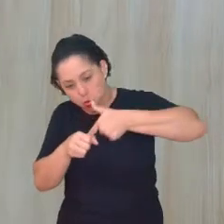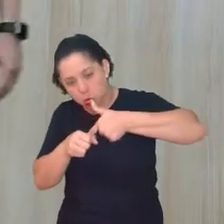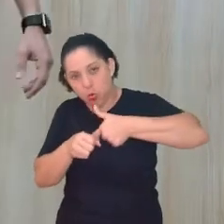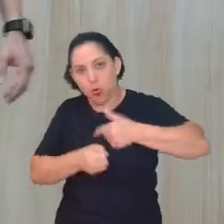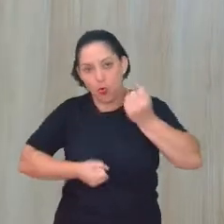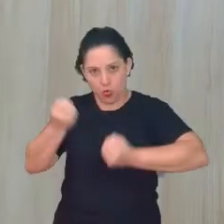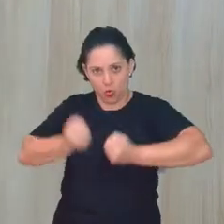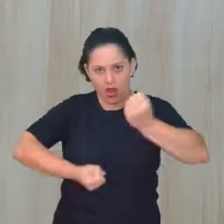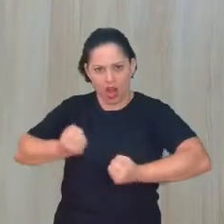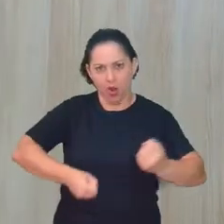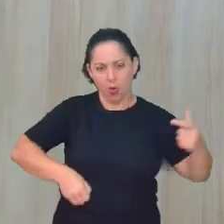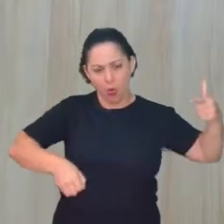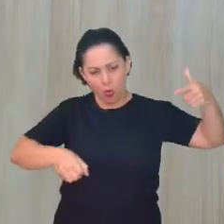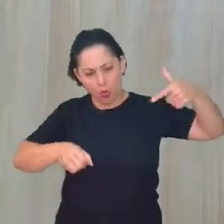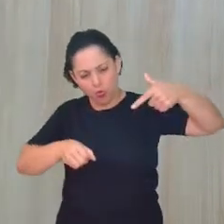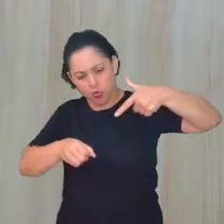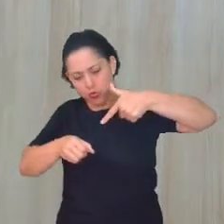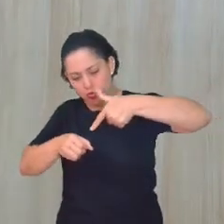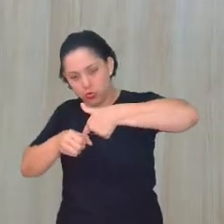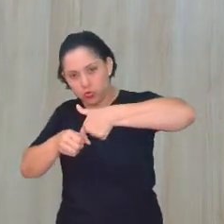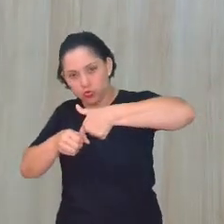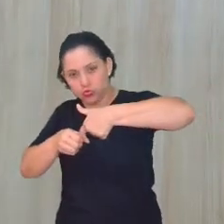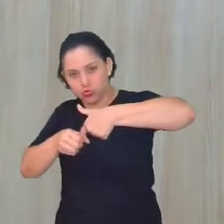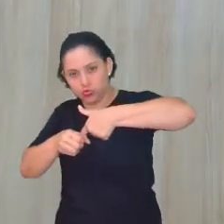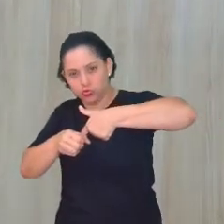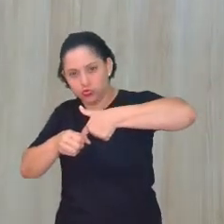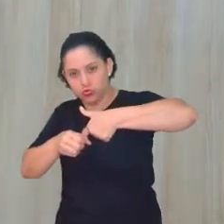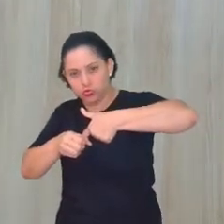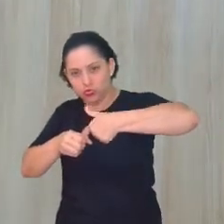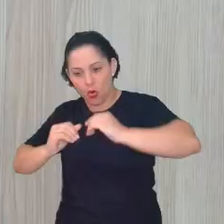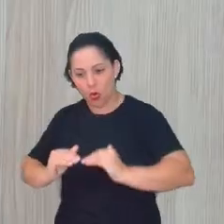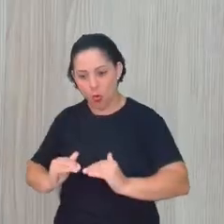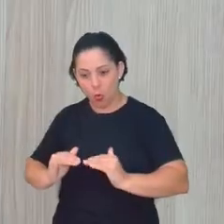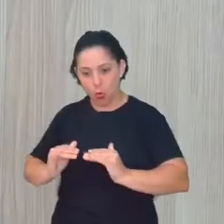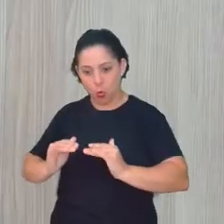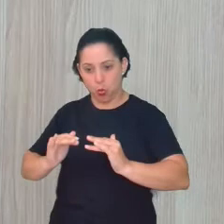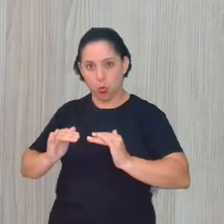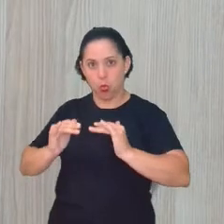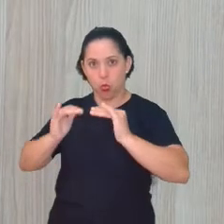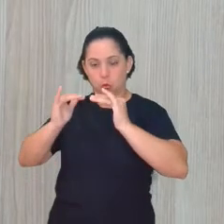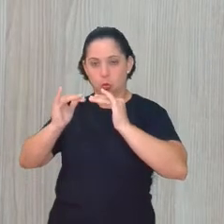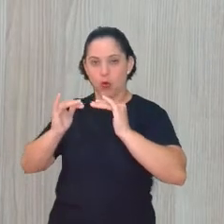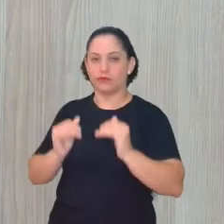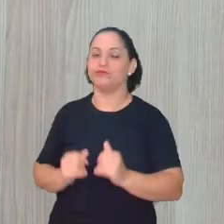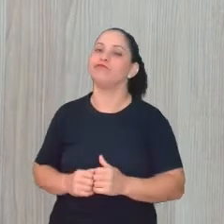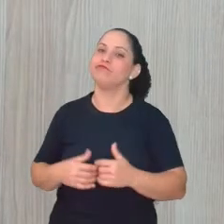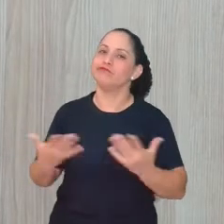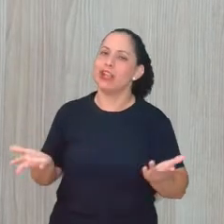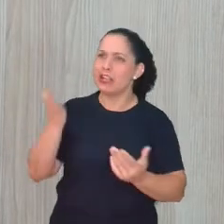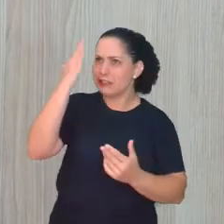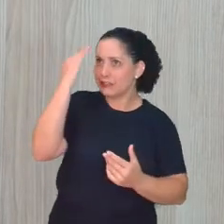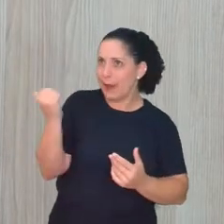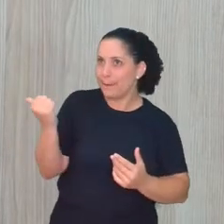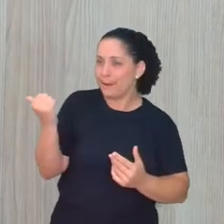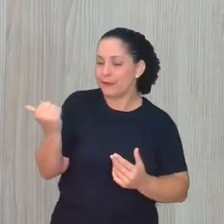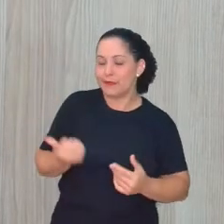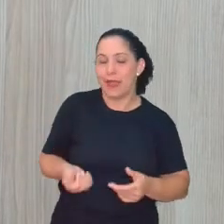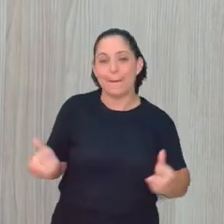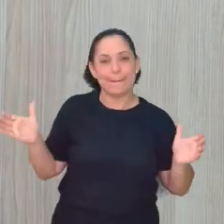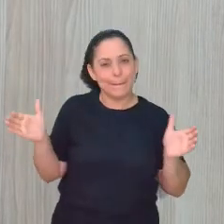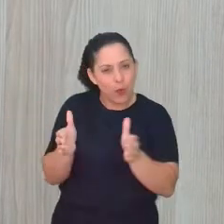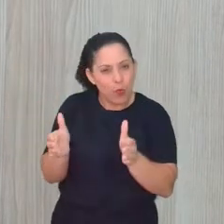não? Diga. Eita. O tanque do combustível do meu carro é menorzinho. Eu já tô estressado com isso. A mala é grande, mas o tanque é